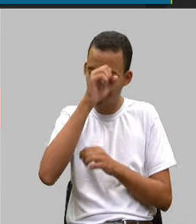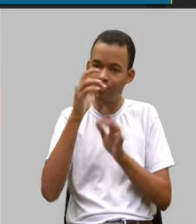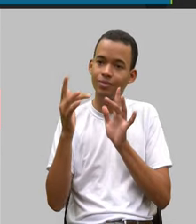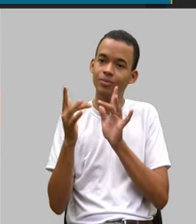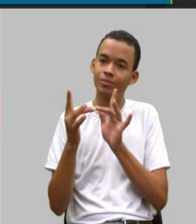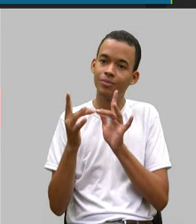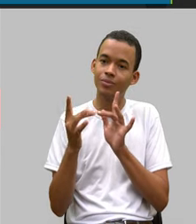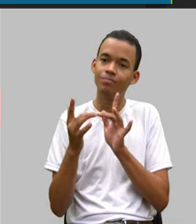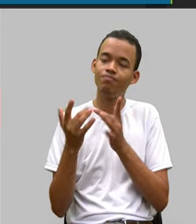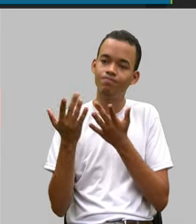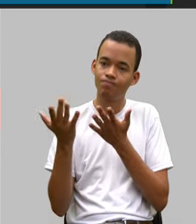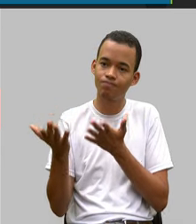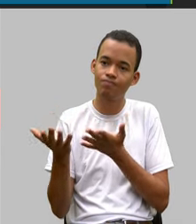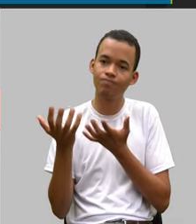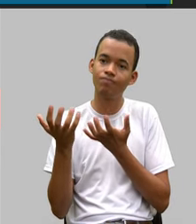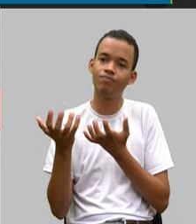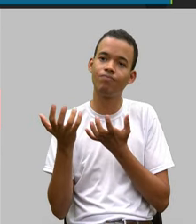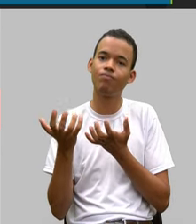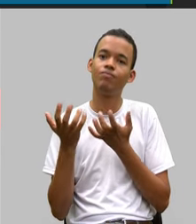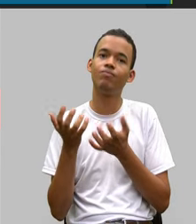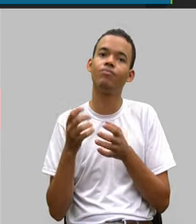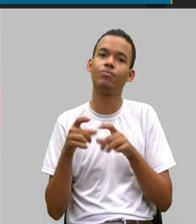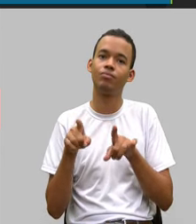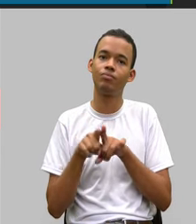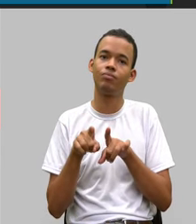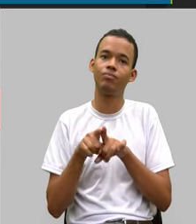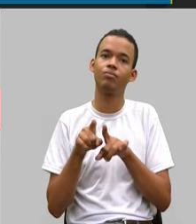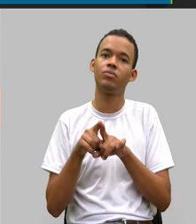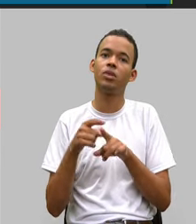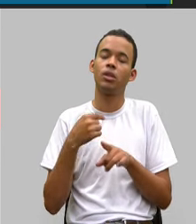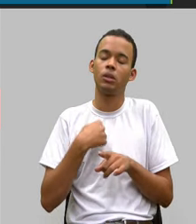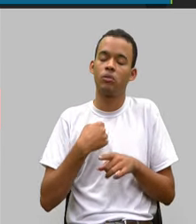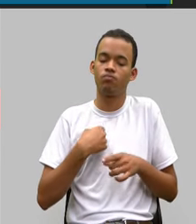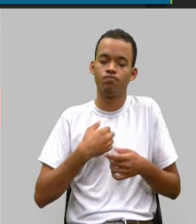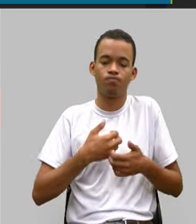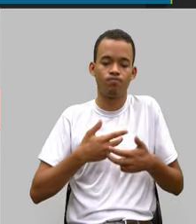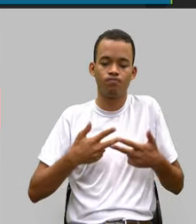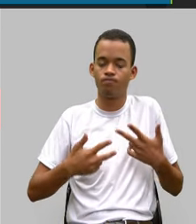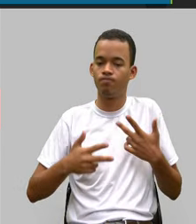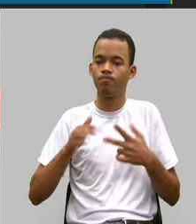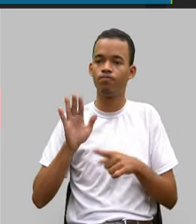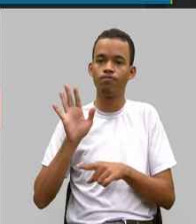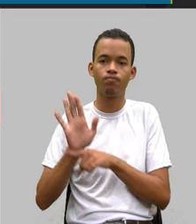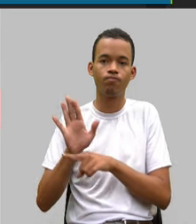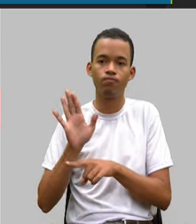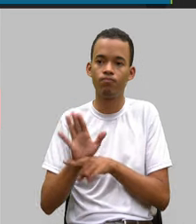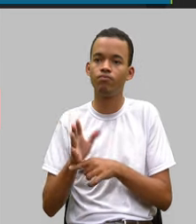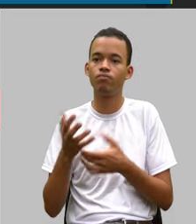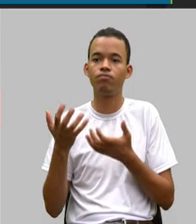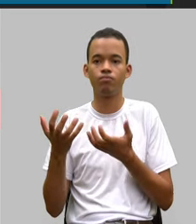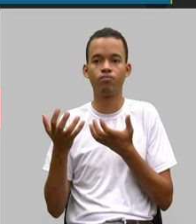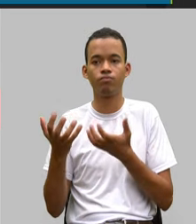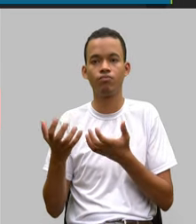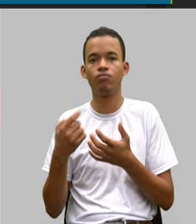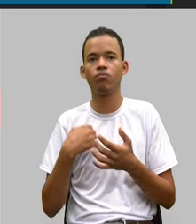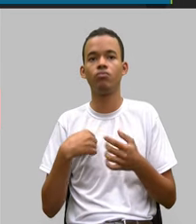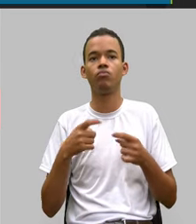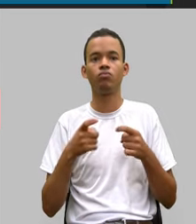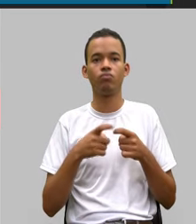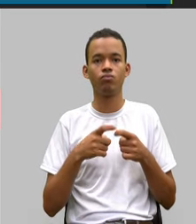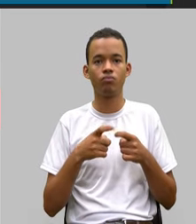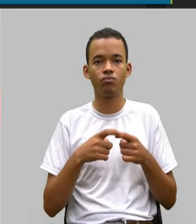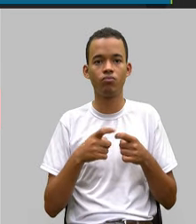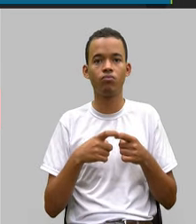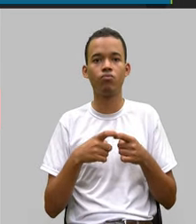e e ajudá-lo da forma que eu puder né Assim como como médica como e